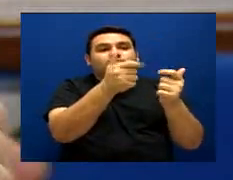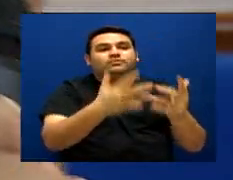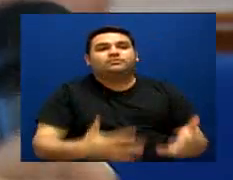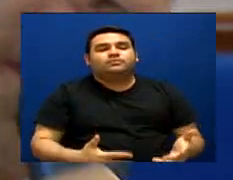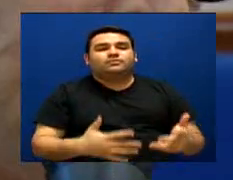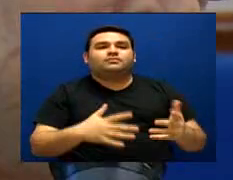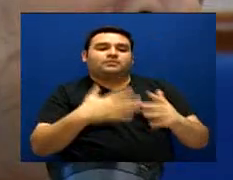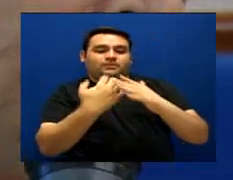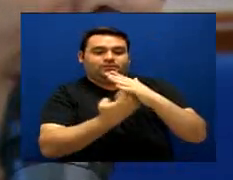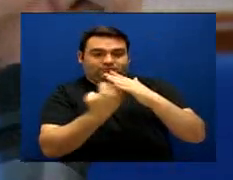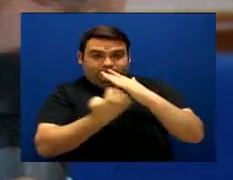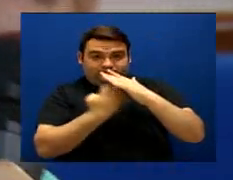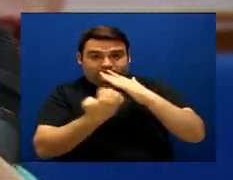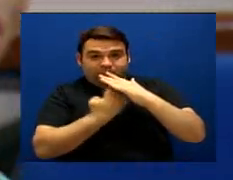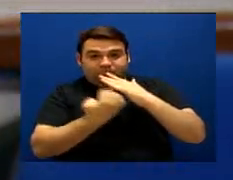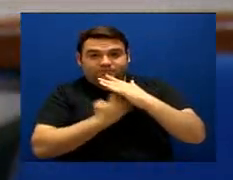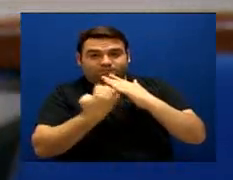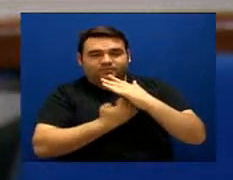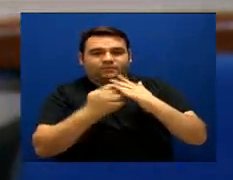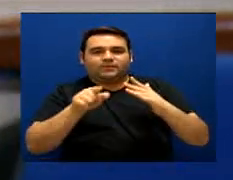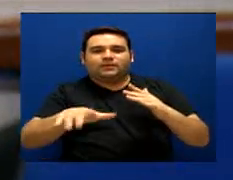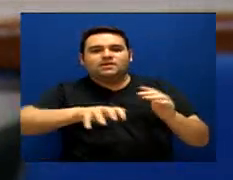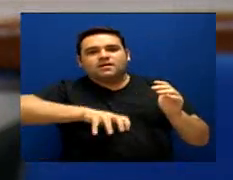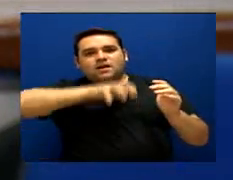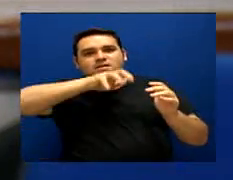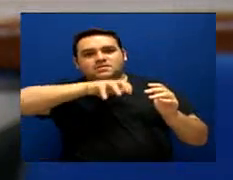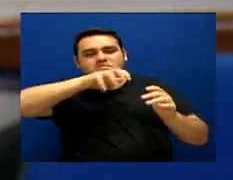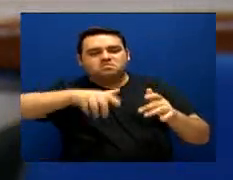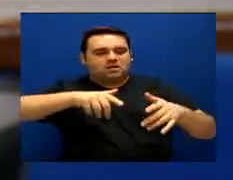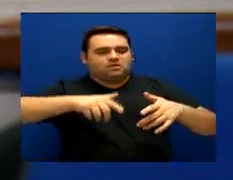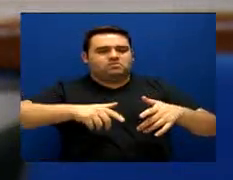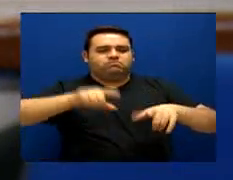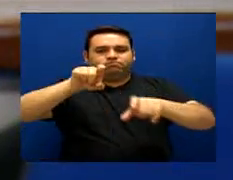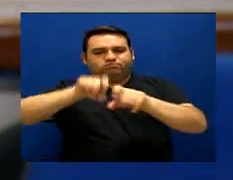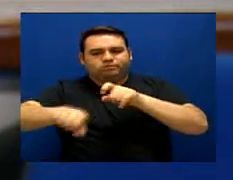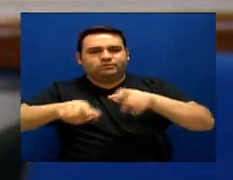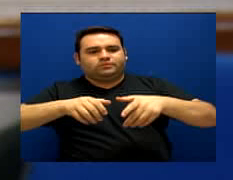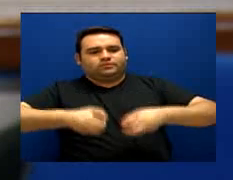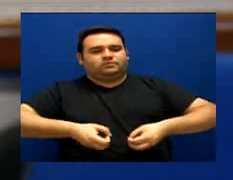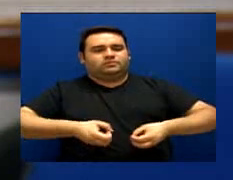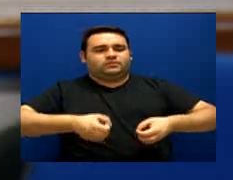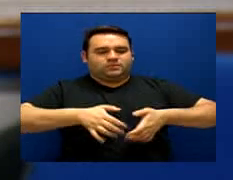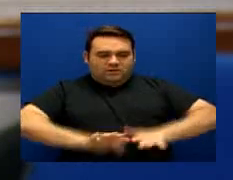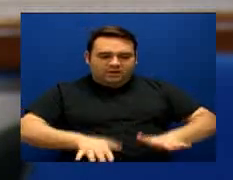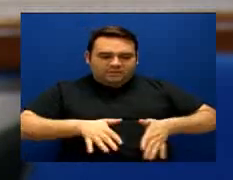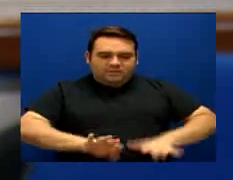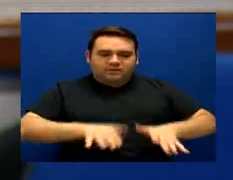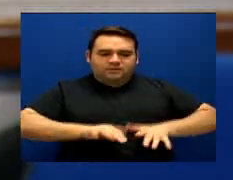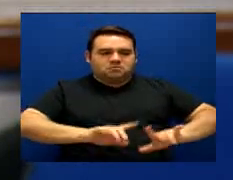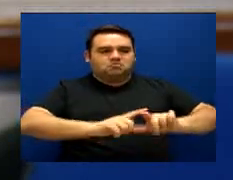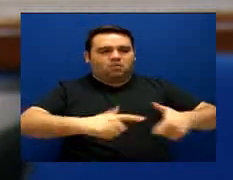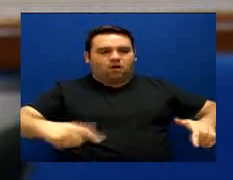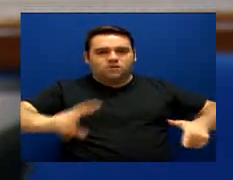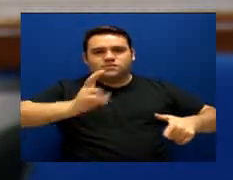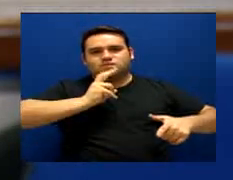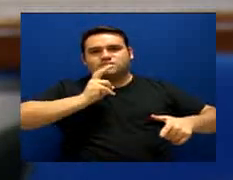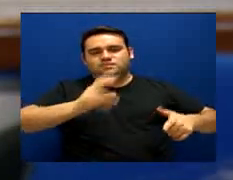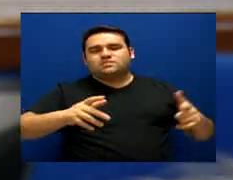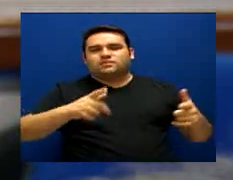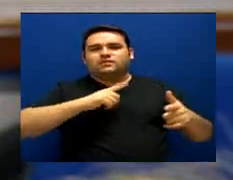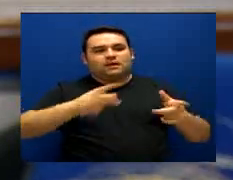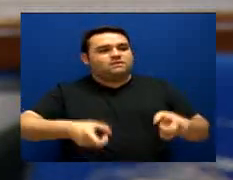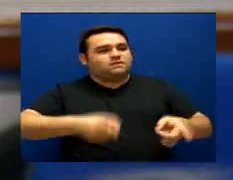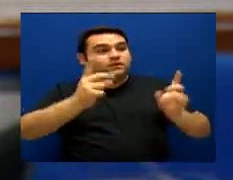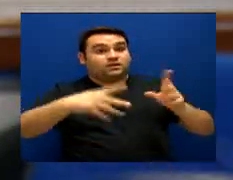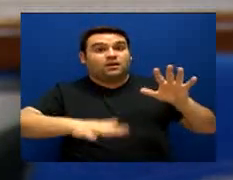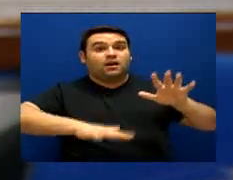alguma empresa a explorar a reprodução e a venda de animais em Sorocaba. Eu, quando passo